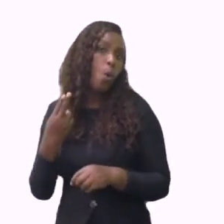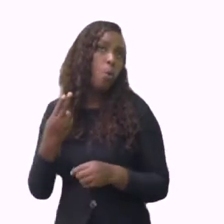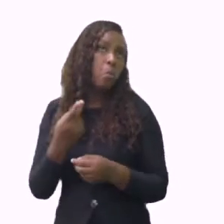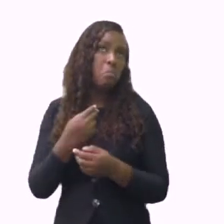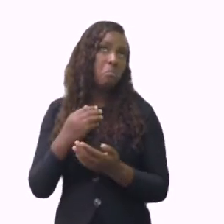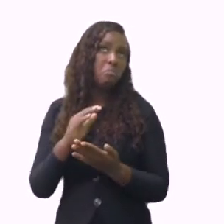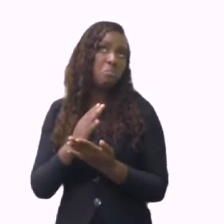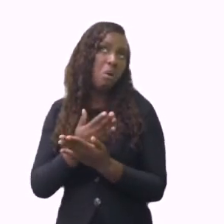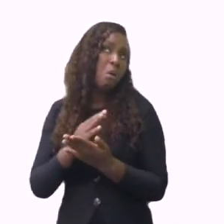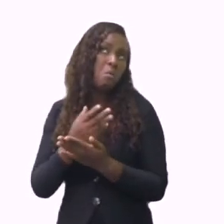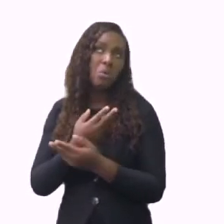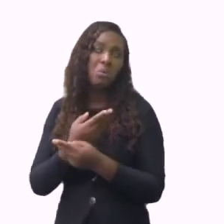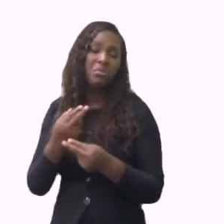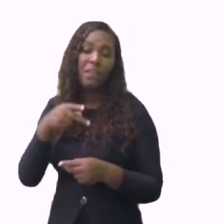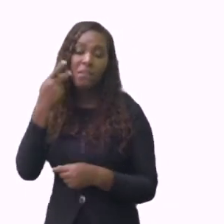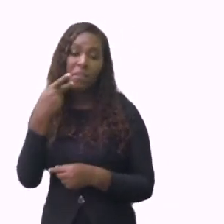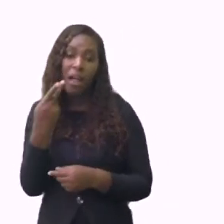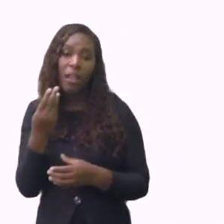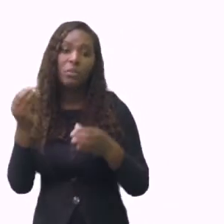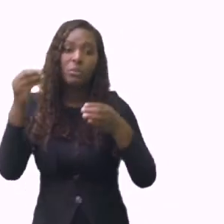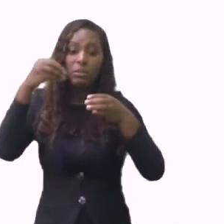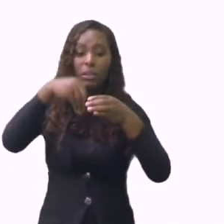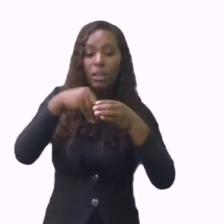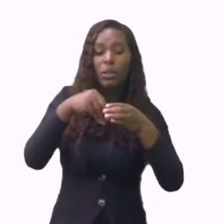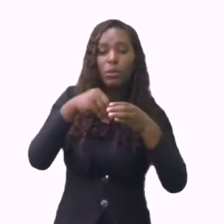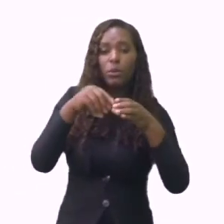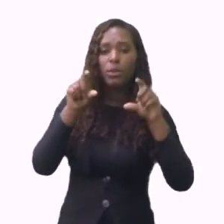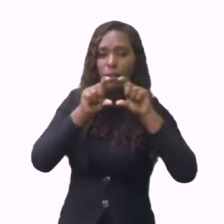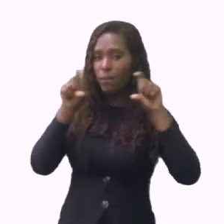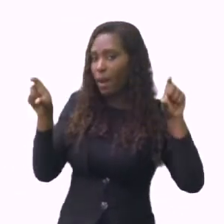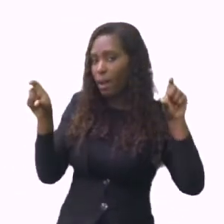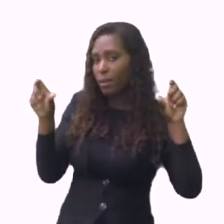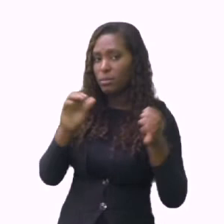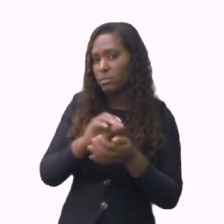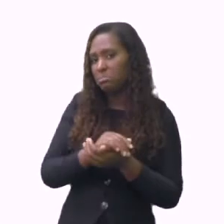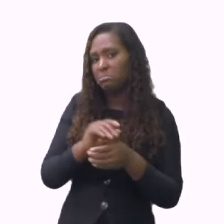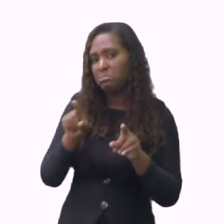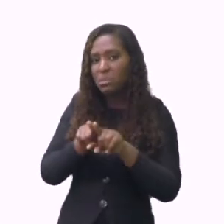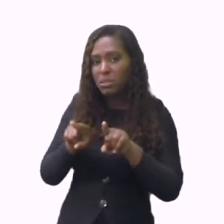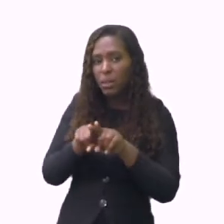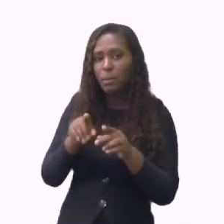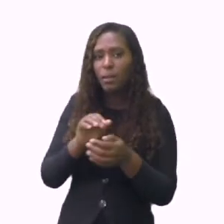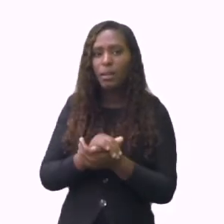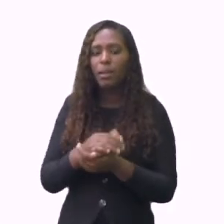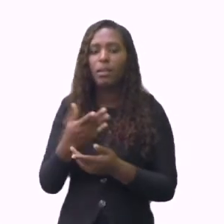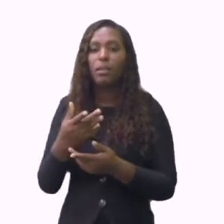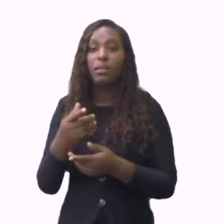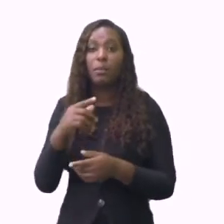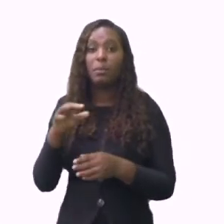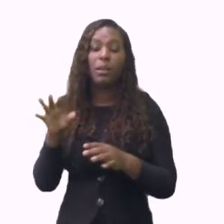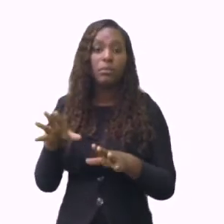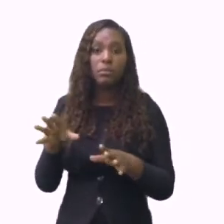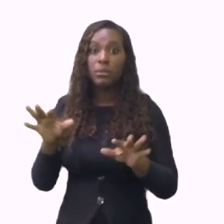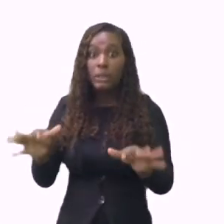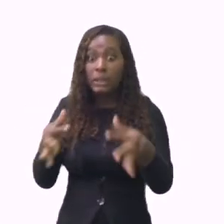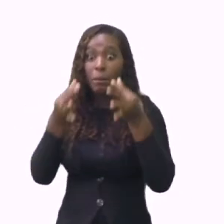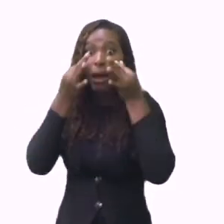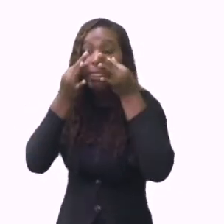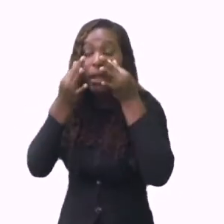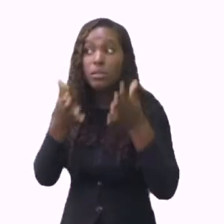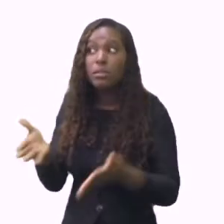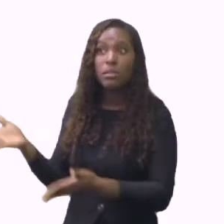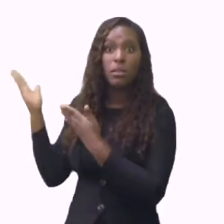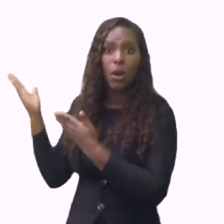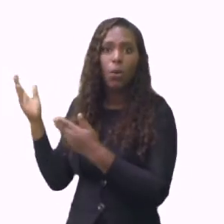colocar aqui. Então, eu coloco entre parênteses, para chamar a atenção ou dar uma explicação. Então, vamos ver como